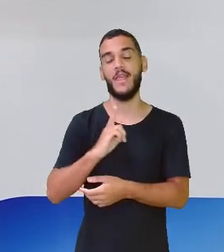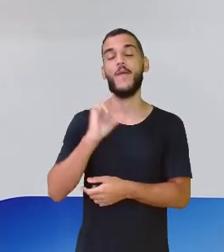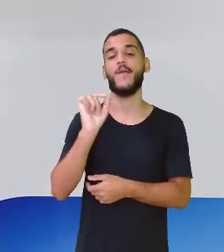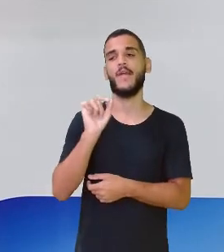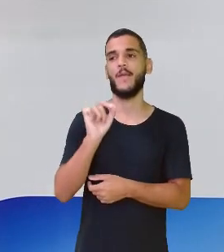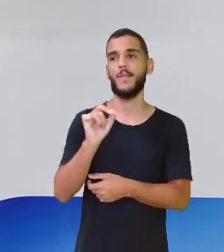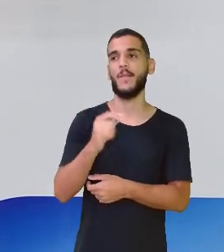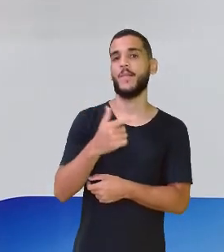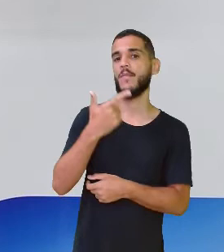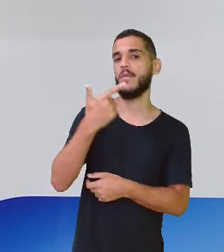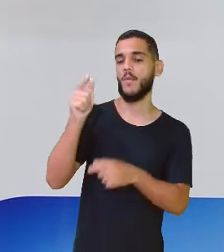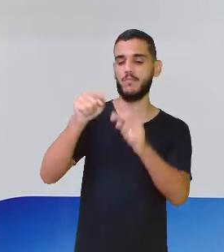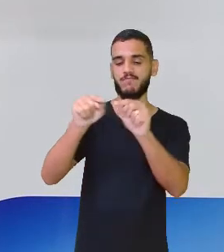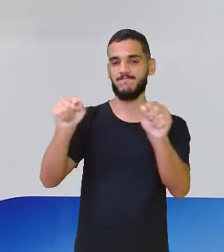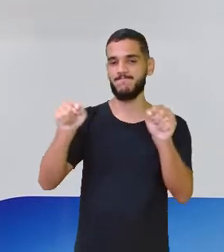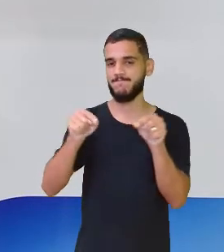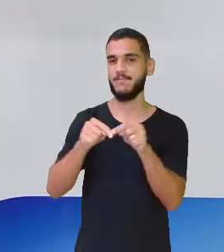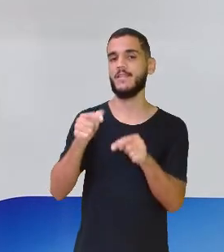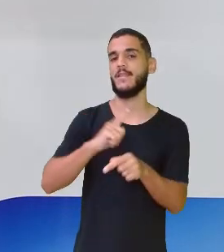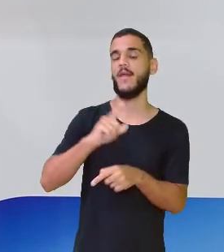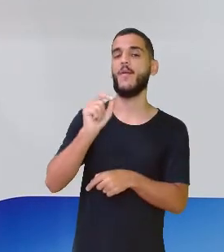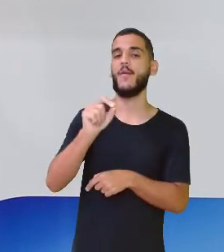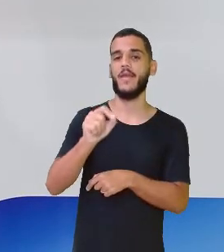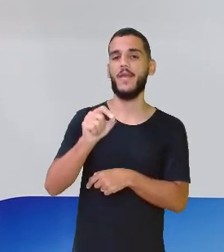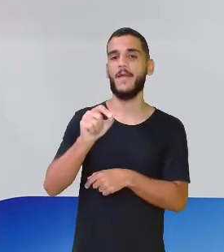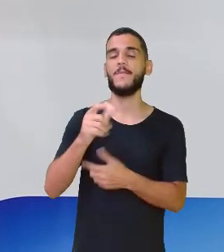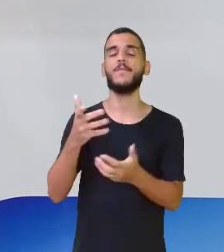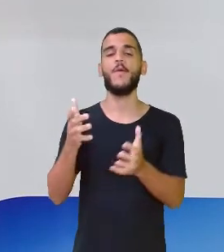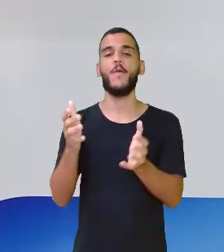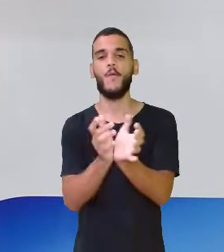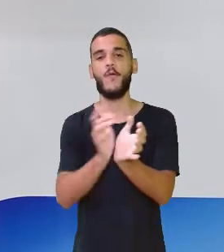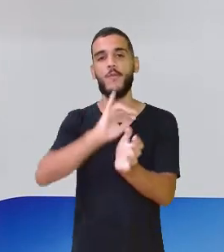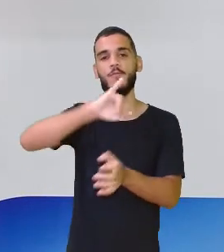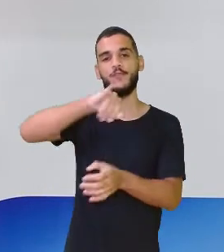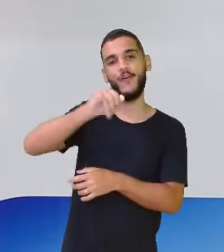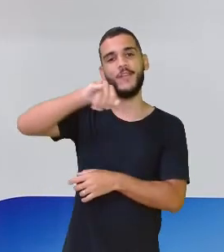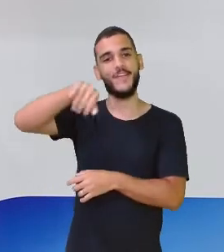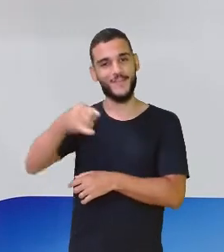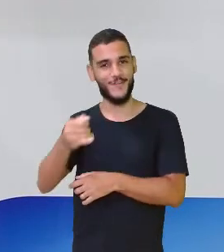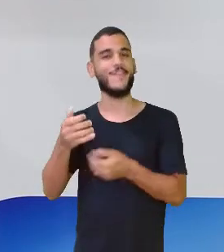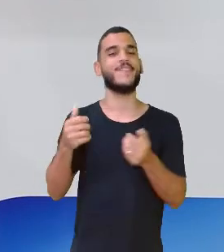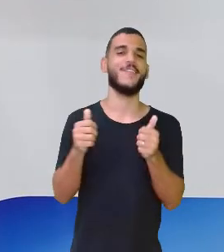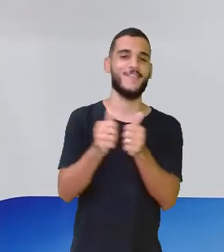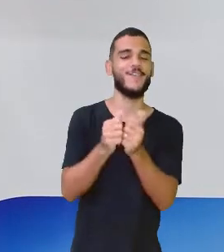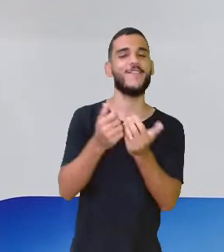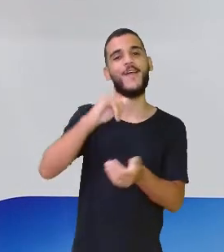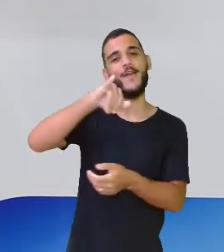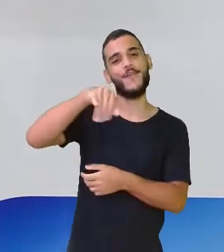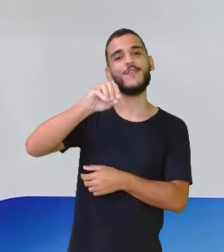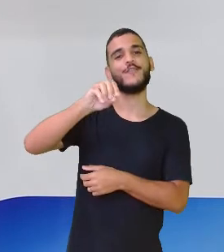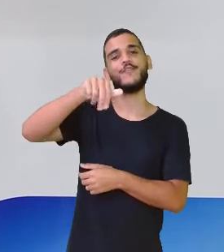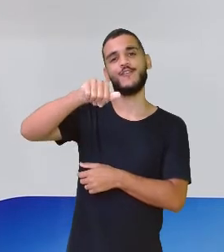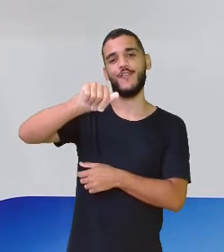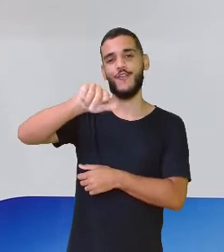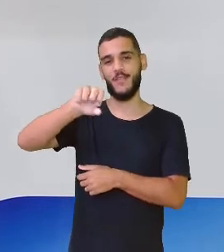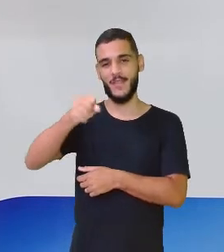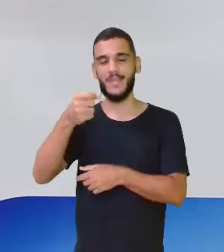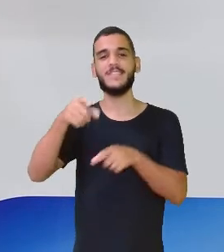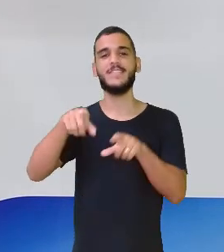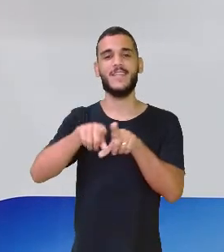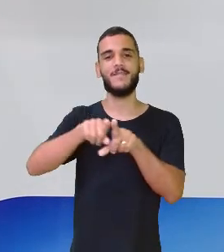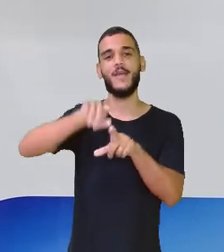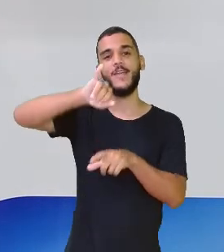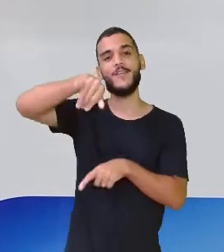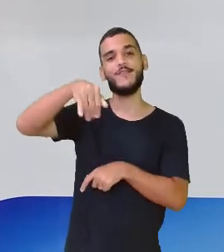na outra sala a gente tem a equipe JJ, né, Jonas e Juninho meu xará, né, aqui a gente tem a